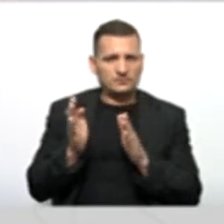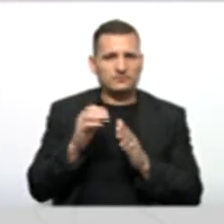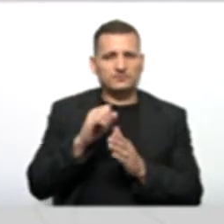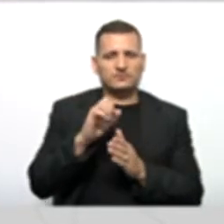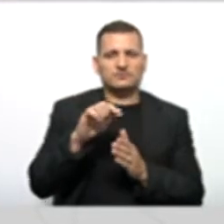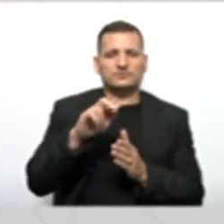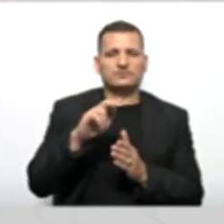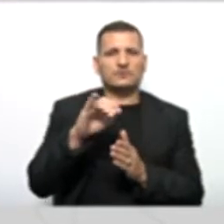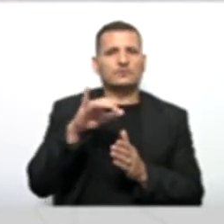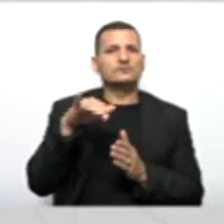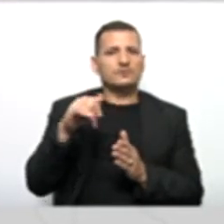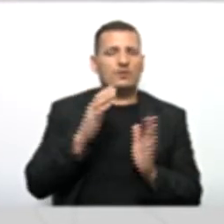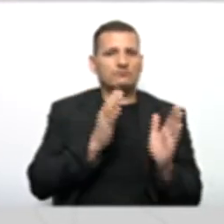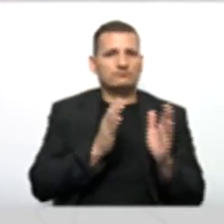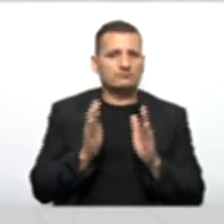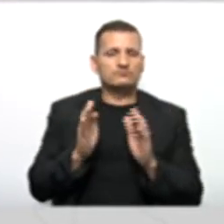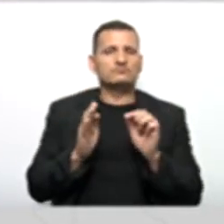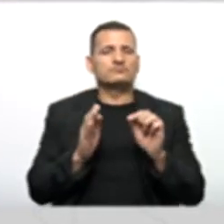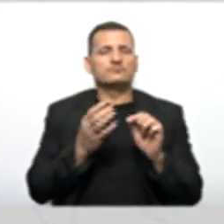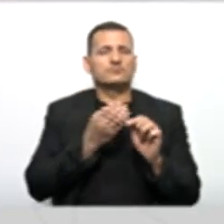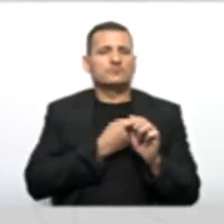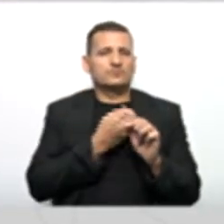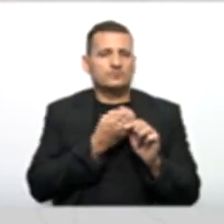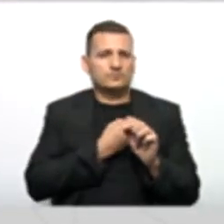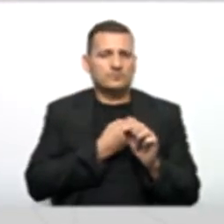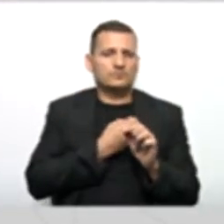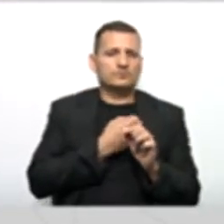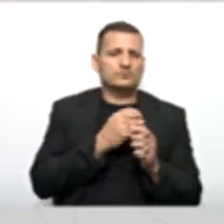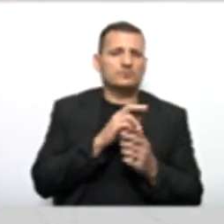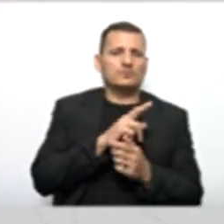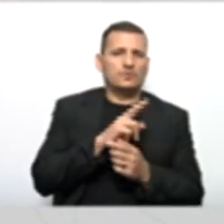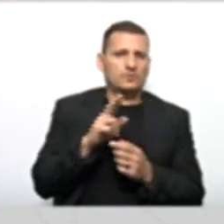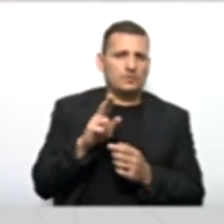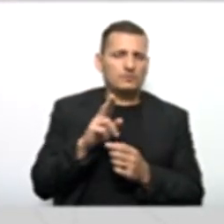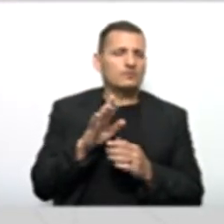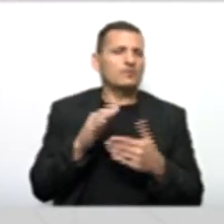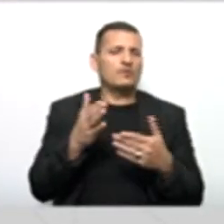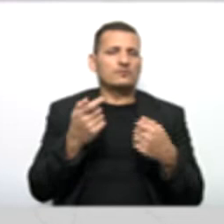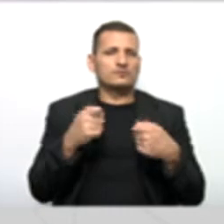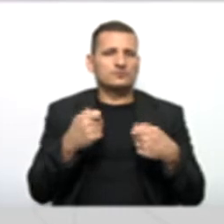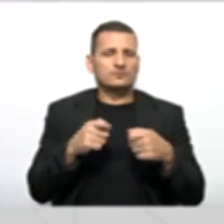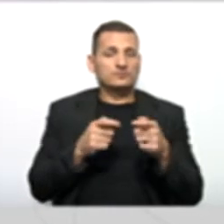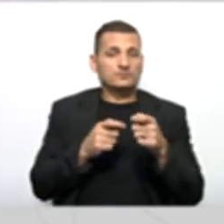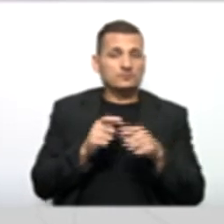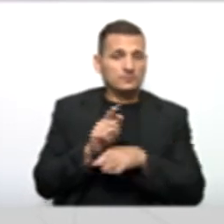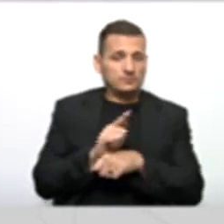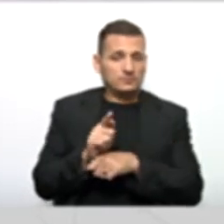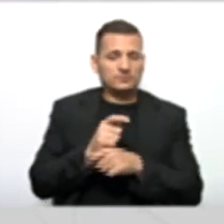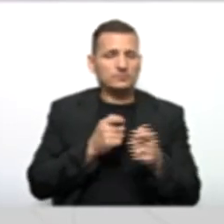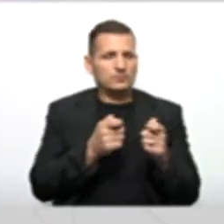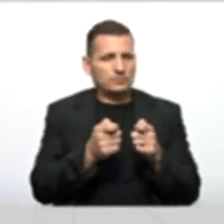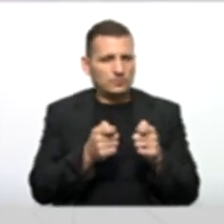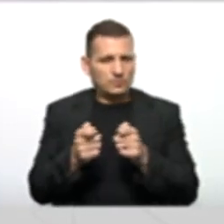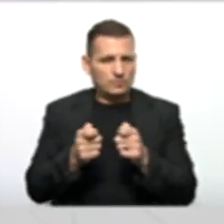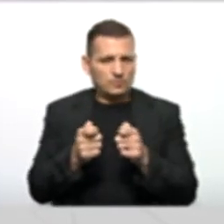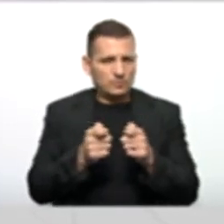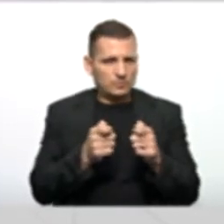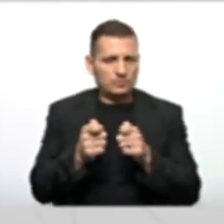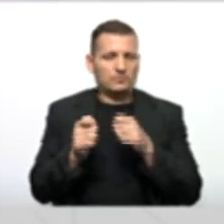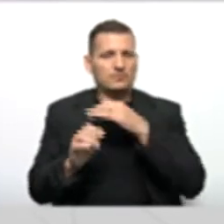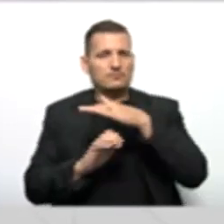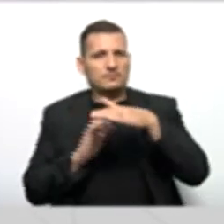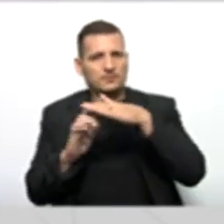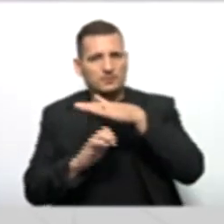cujo nome e números são determinados pela necessidade de gerenciamento e controle da organização